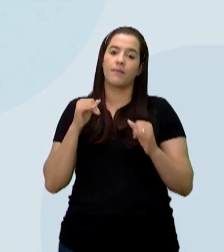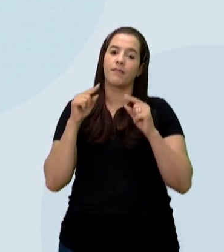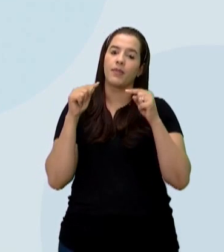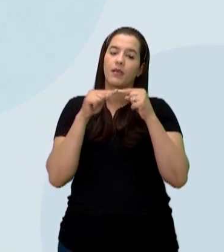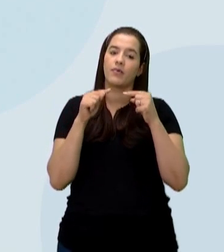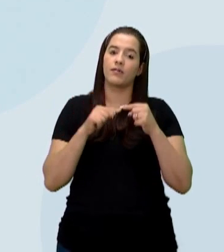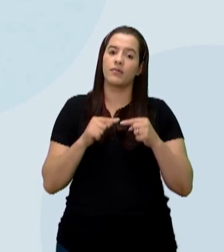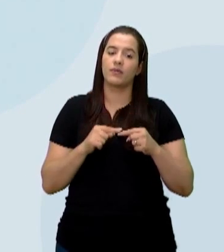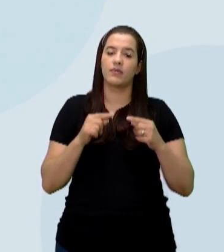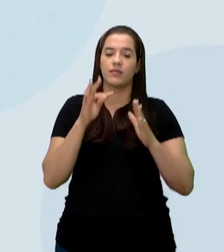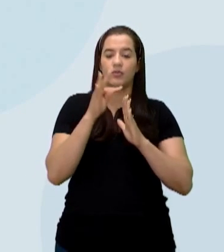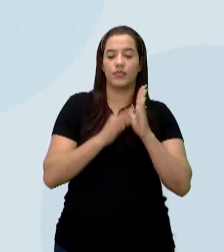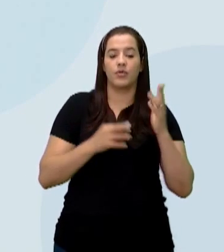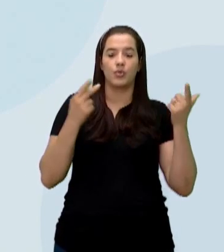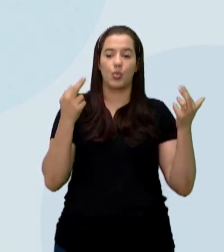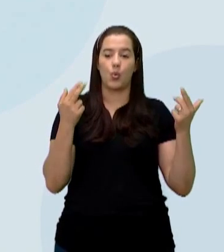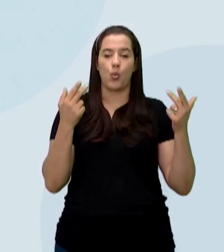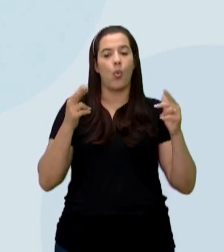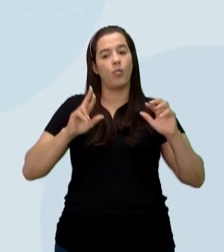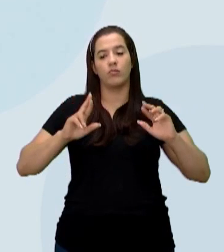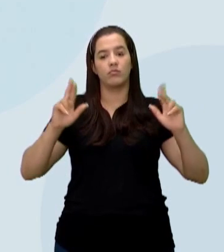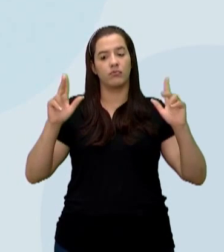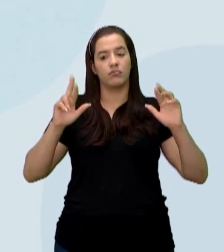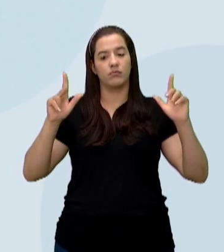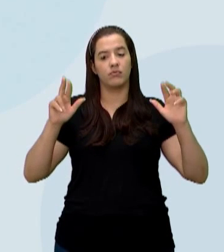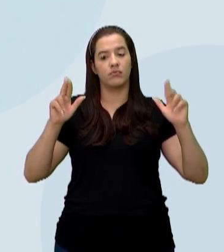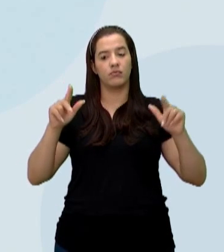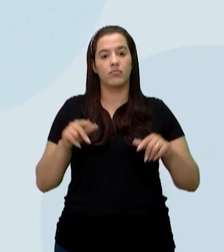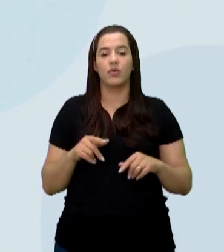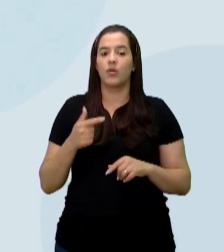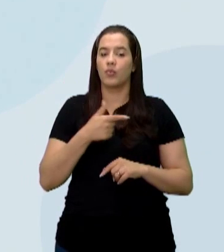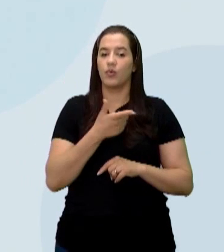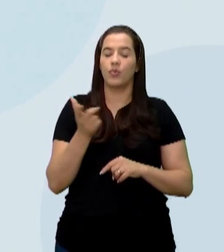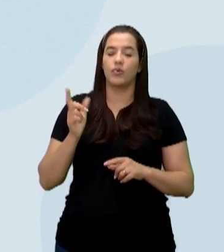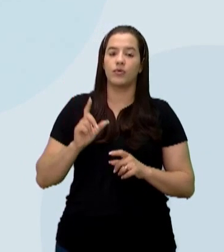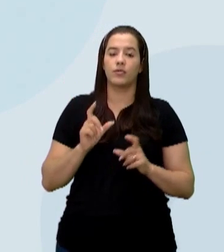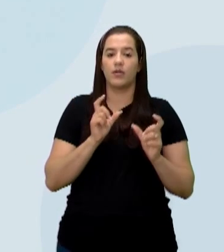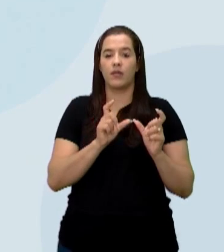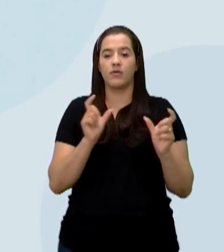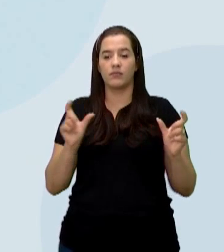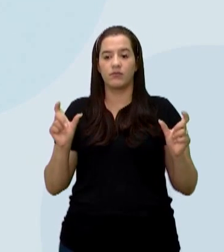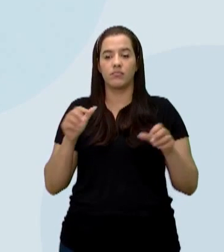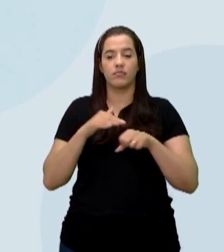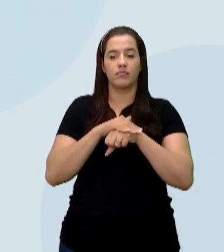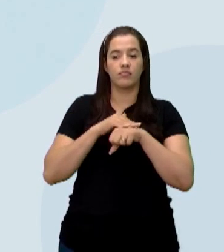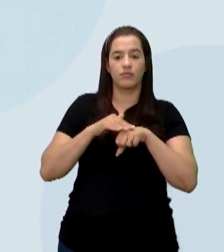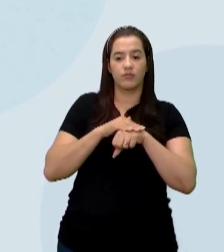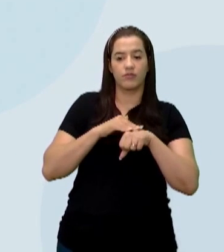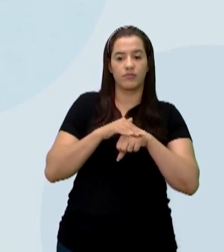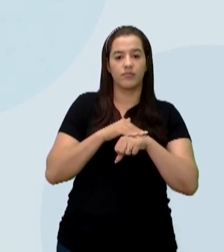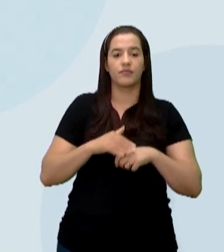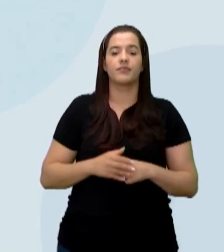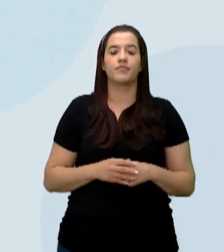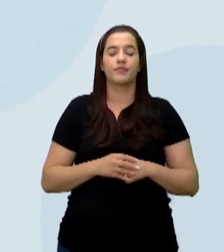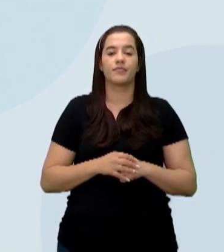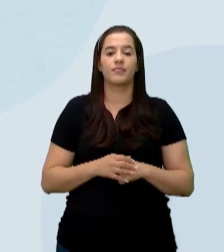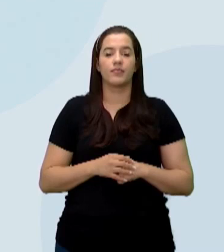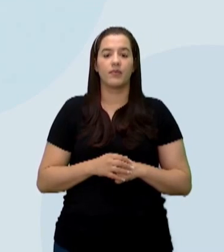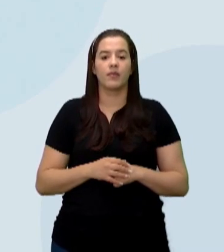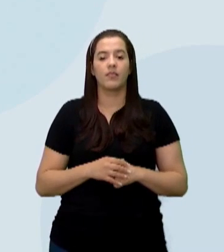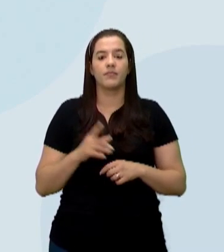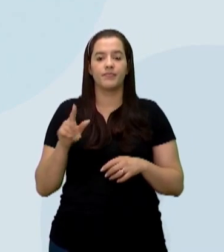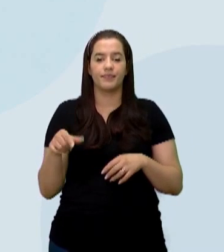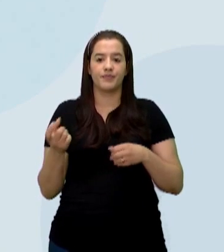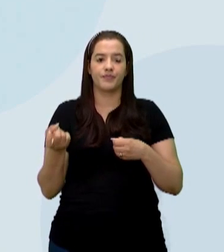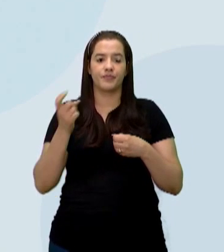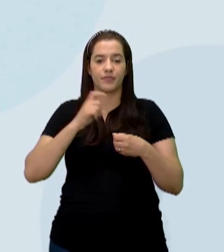entre os dois textos, certo? Não. Já está diferente. Nós vimos que o outro num formato de prosa, né? O que mais?